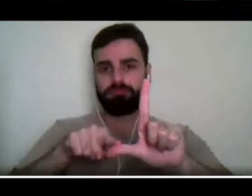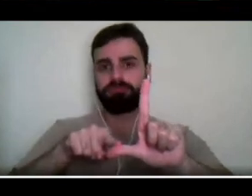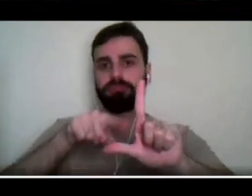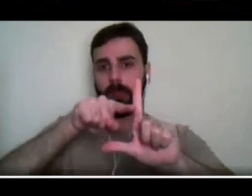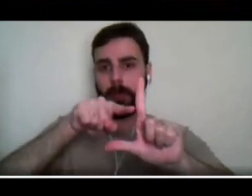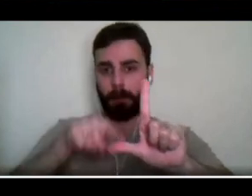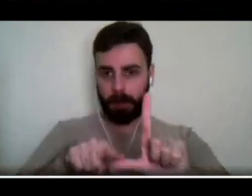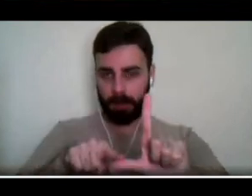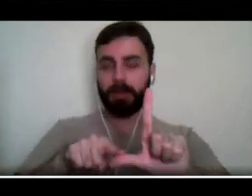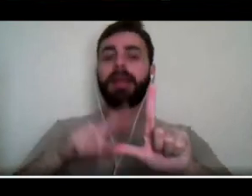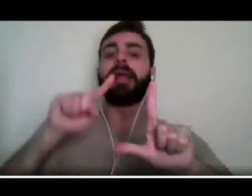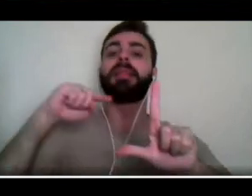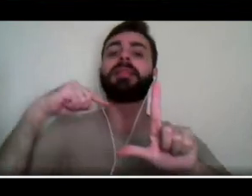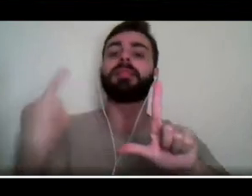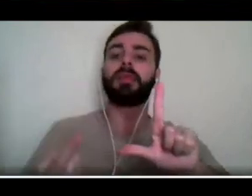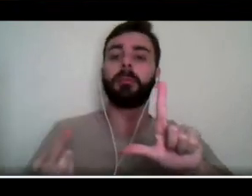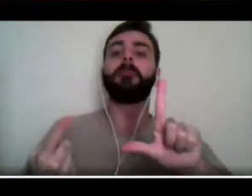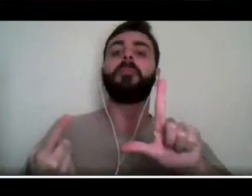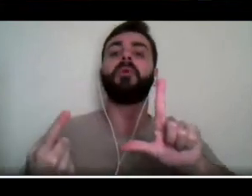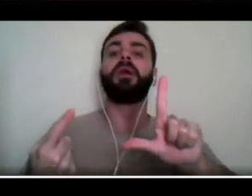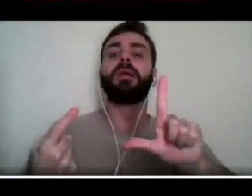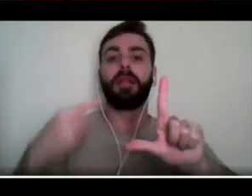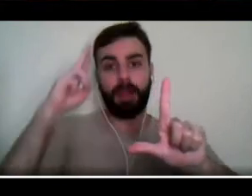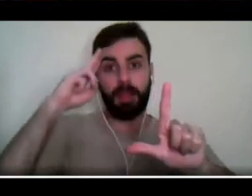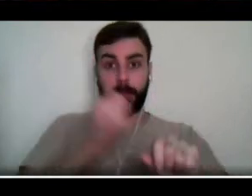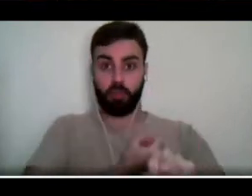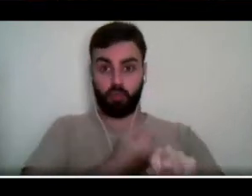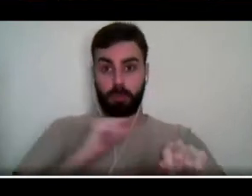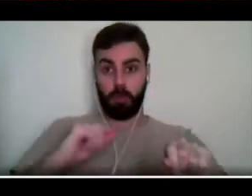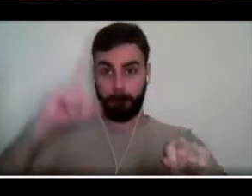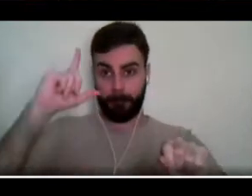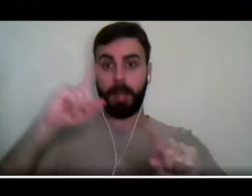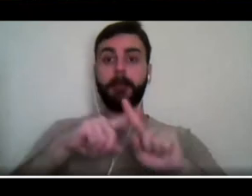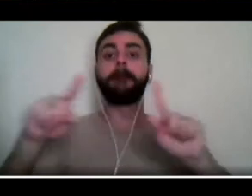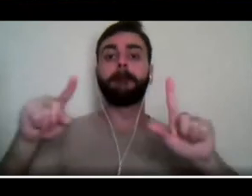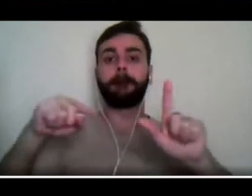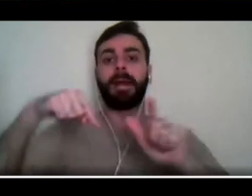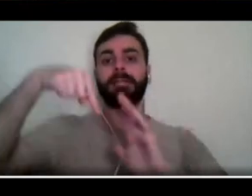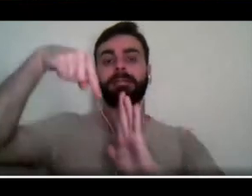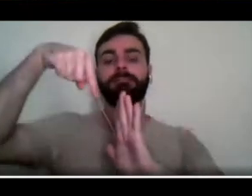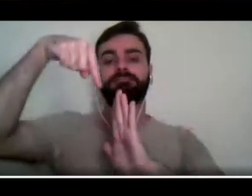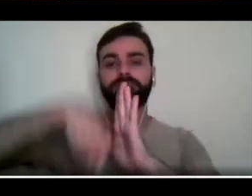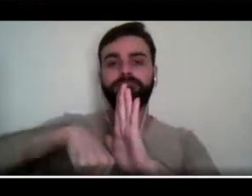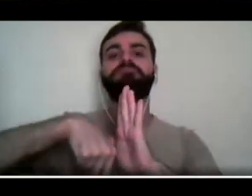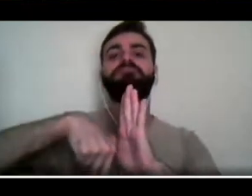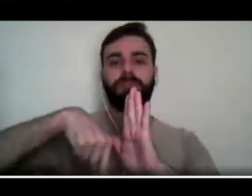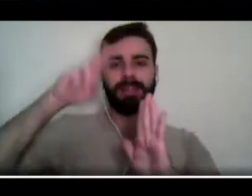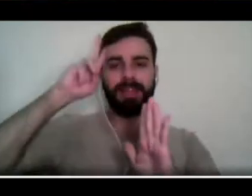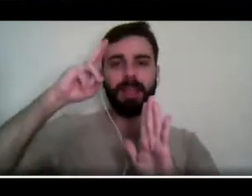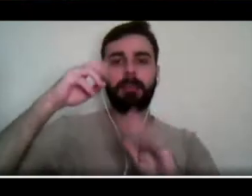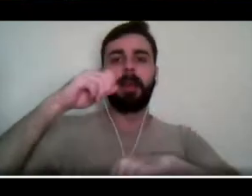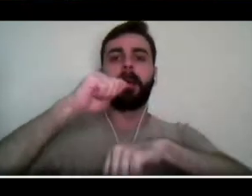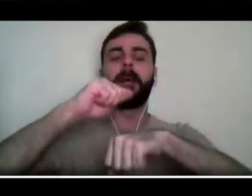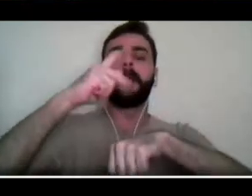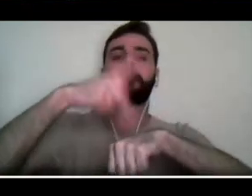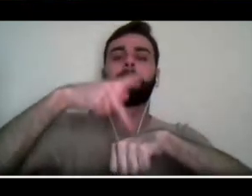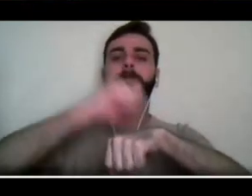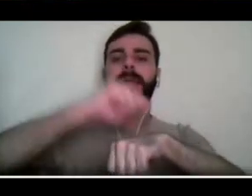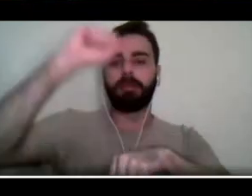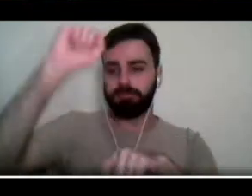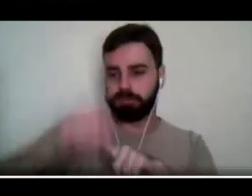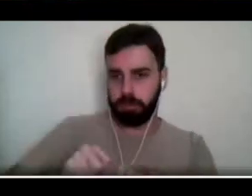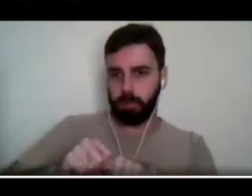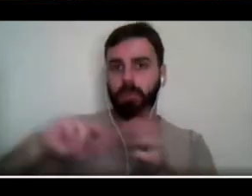sentido negativo quando a pedra está caindo. Então, observem aqui que, novamente, quando você olha o diagrama de